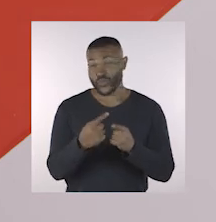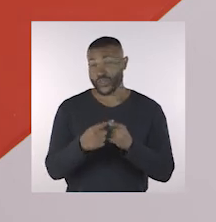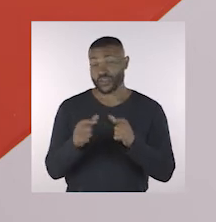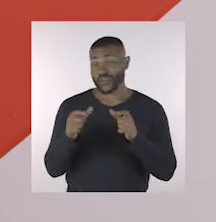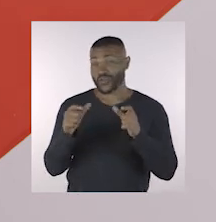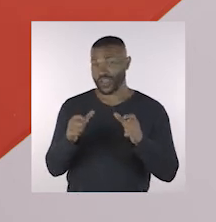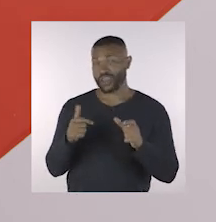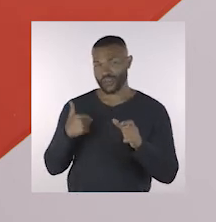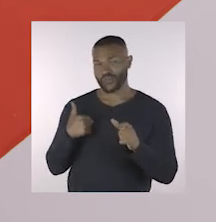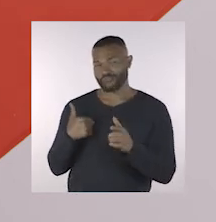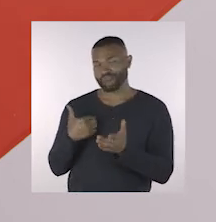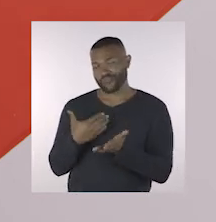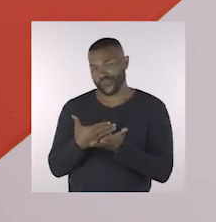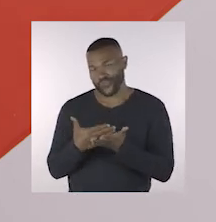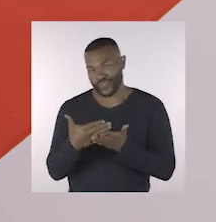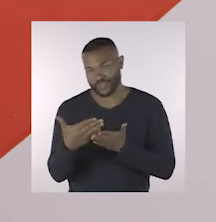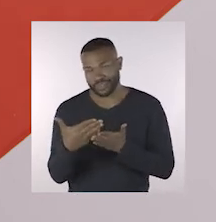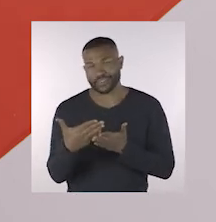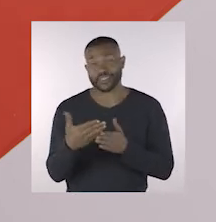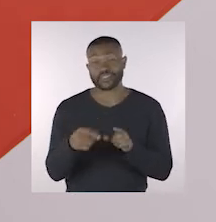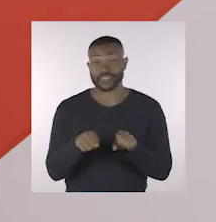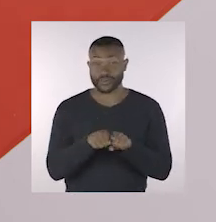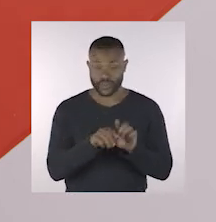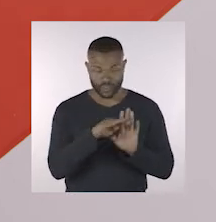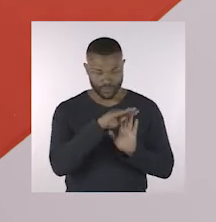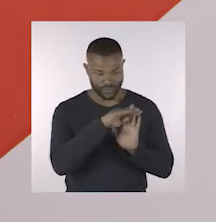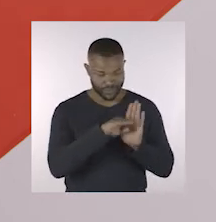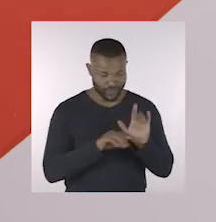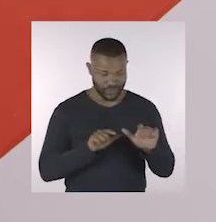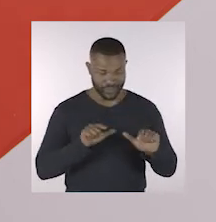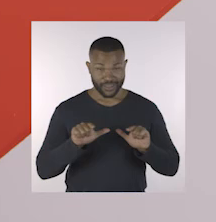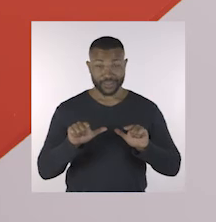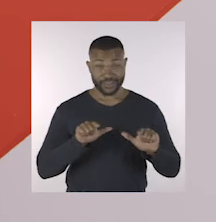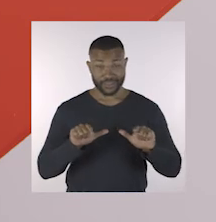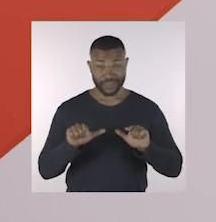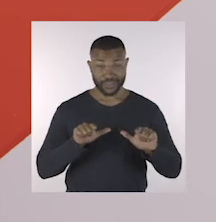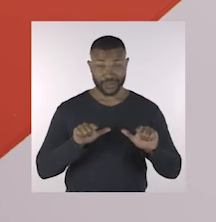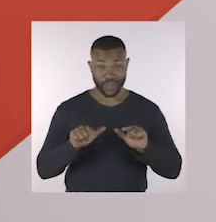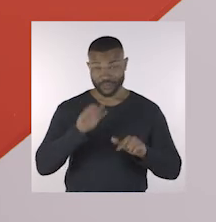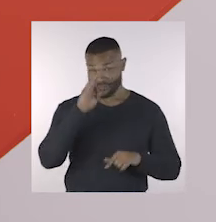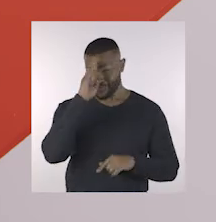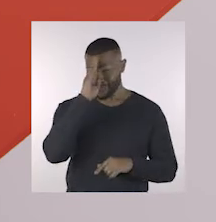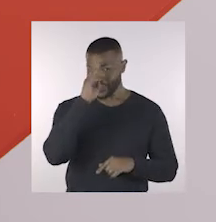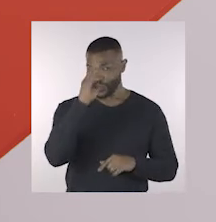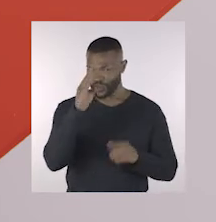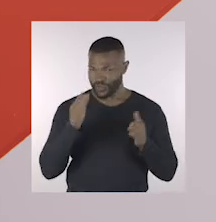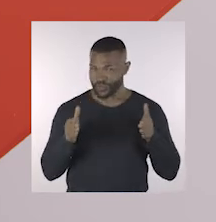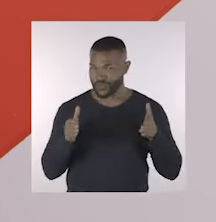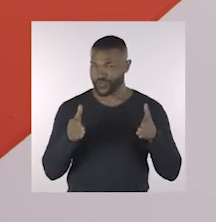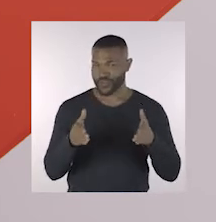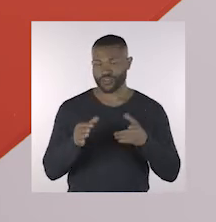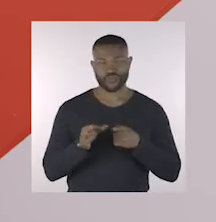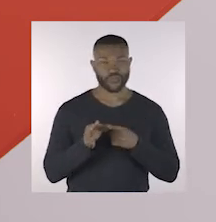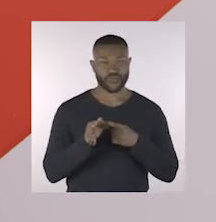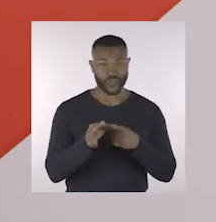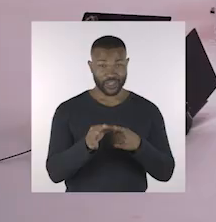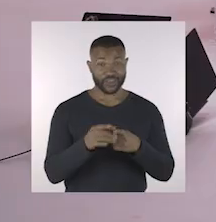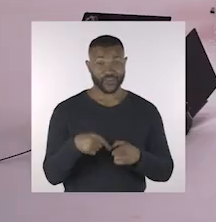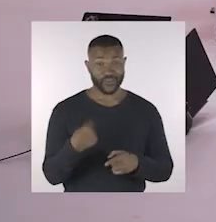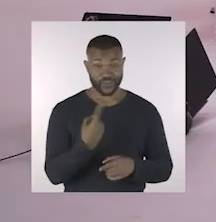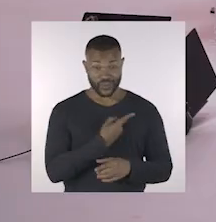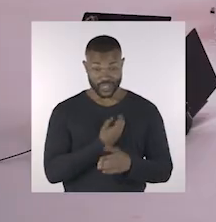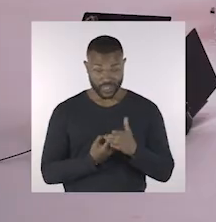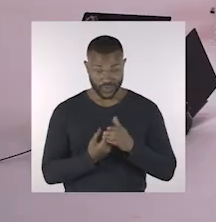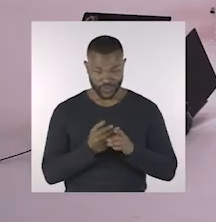porque é de lá que que eu vim e e o programa de emprego vai ser principalmente na